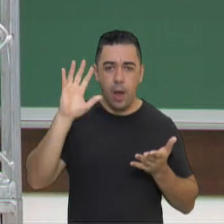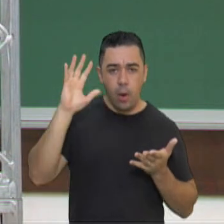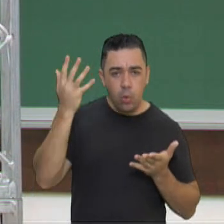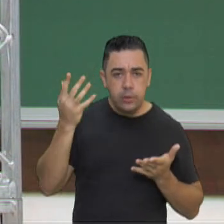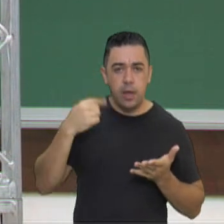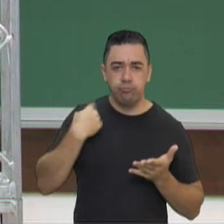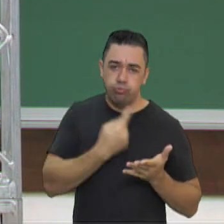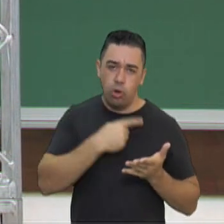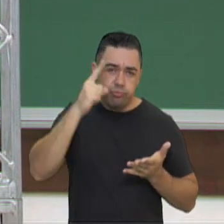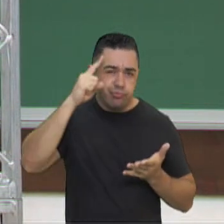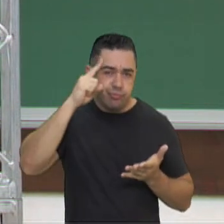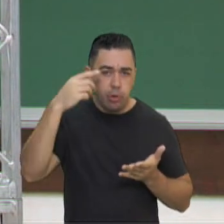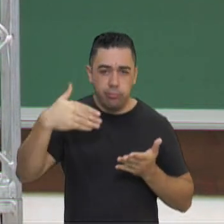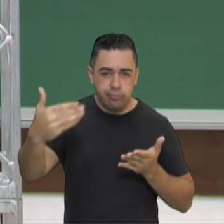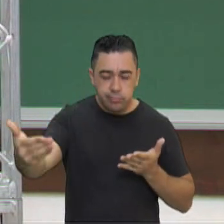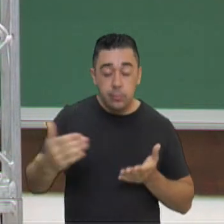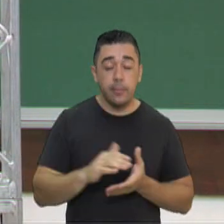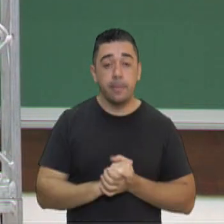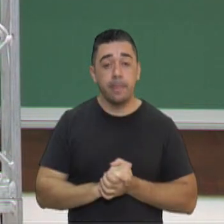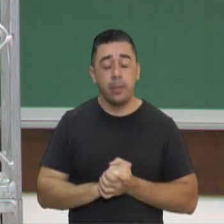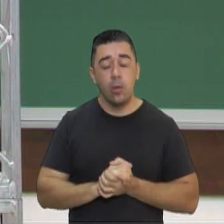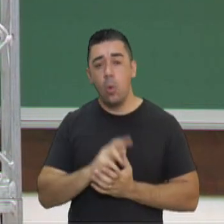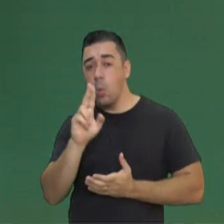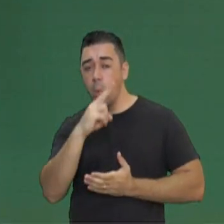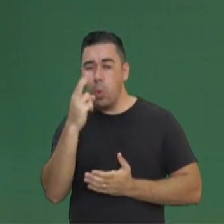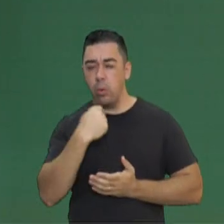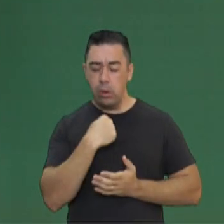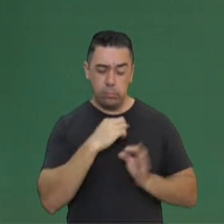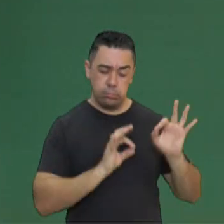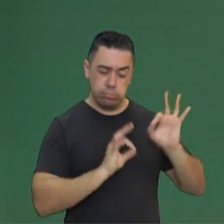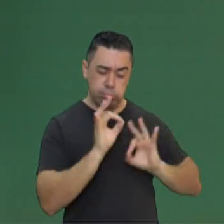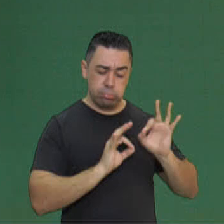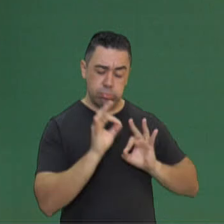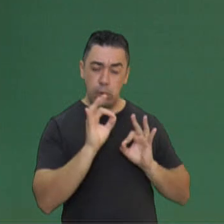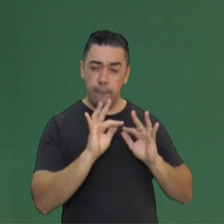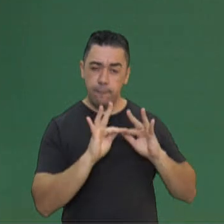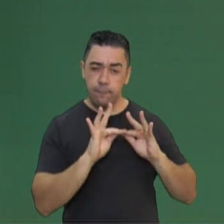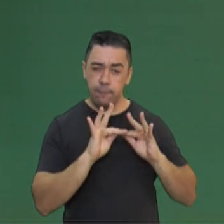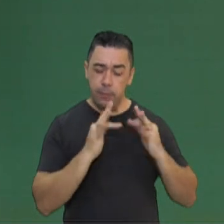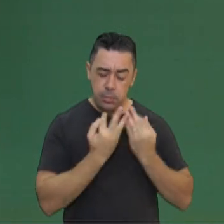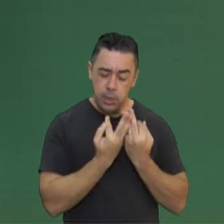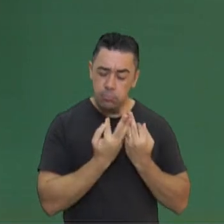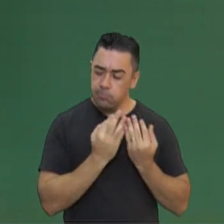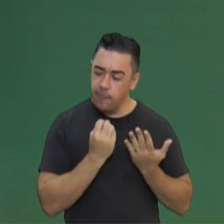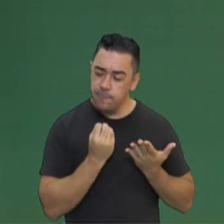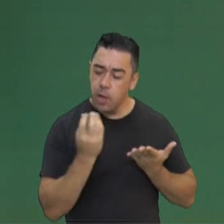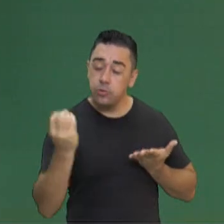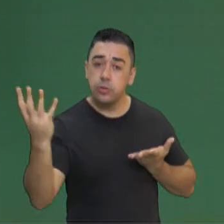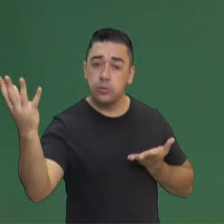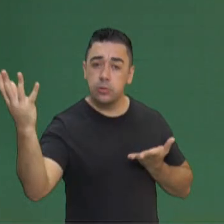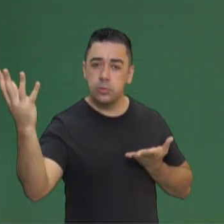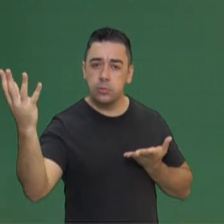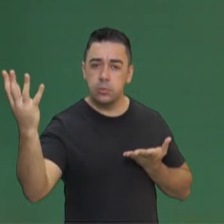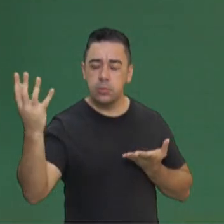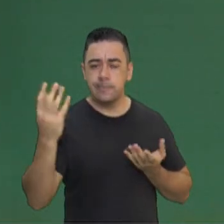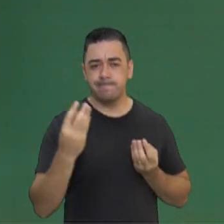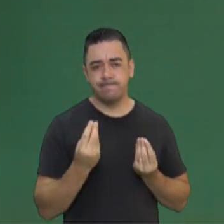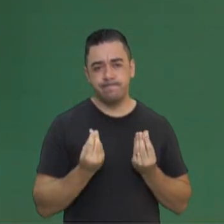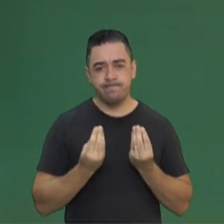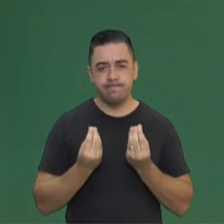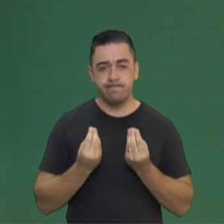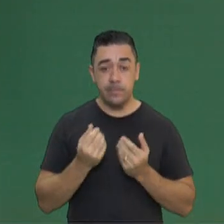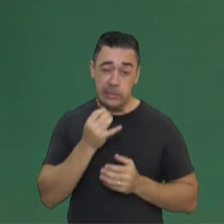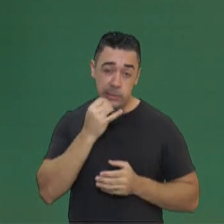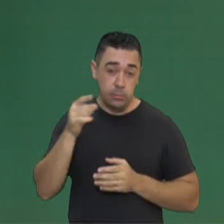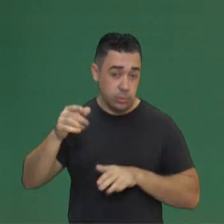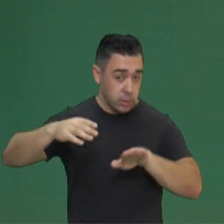nosso dia a dia. Uma viagem. Uma família vai programar uma viagem para uma região